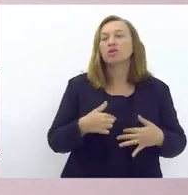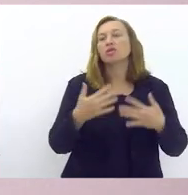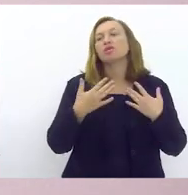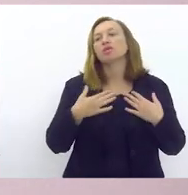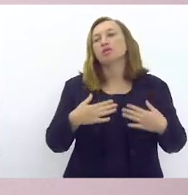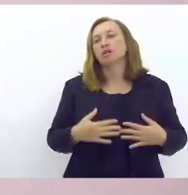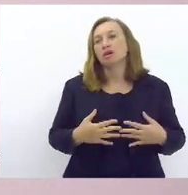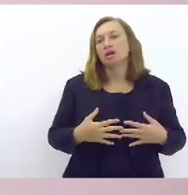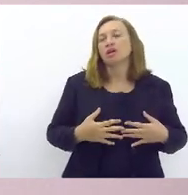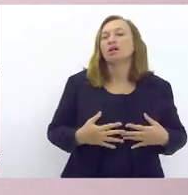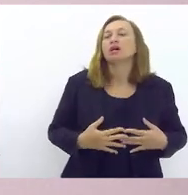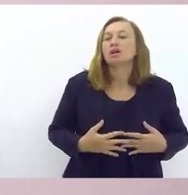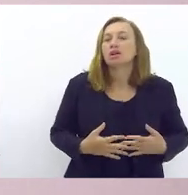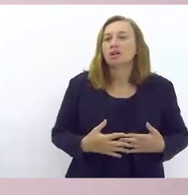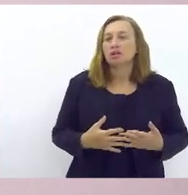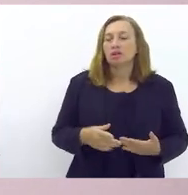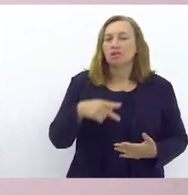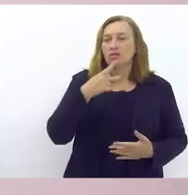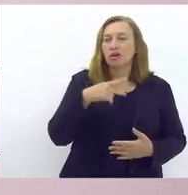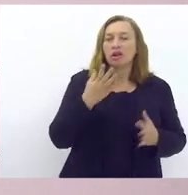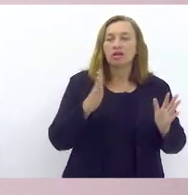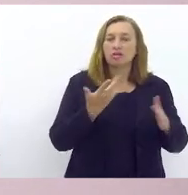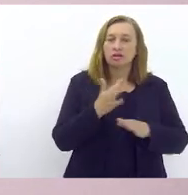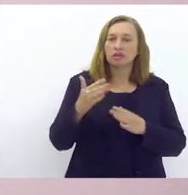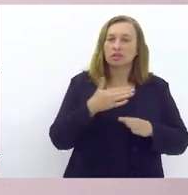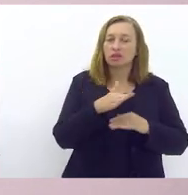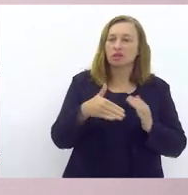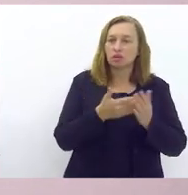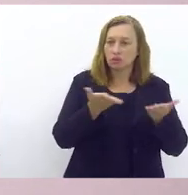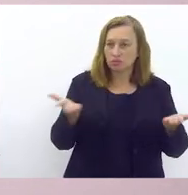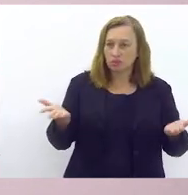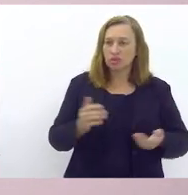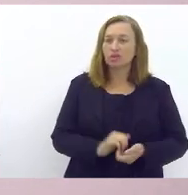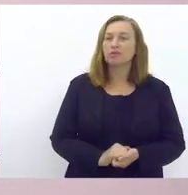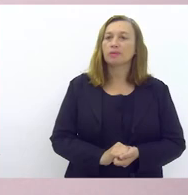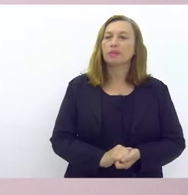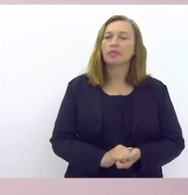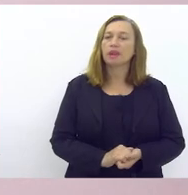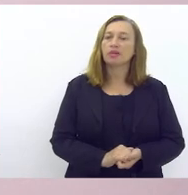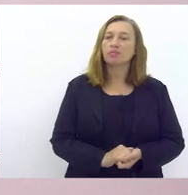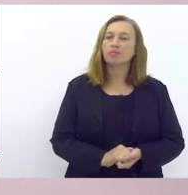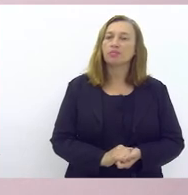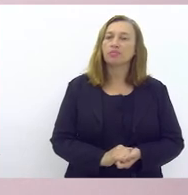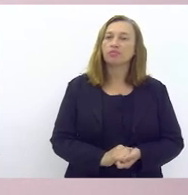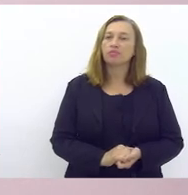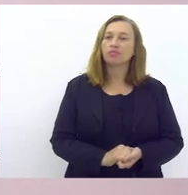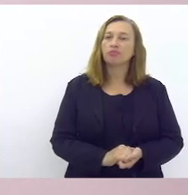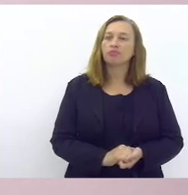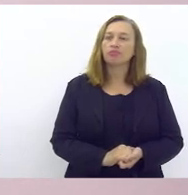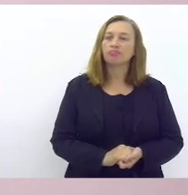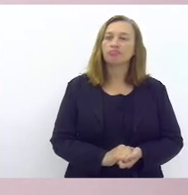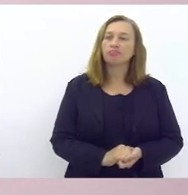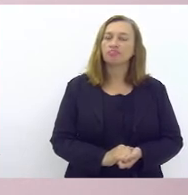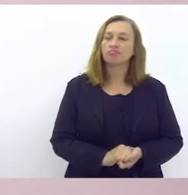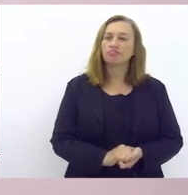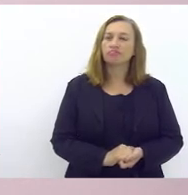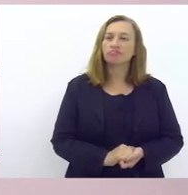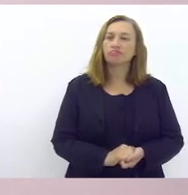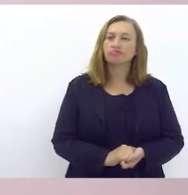de estar falando hoje, estar cumprimentando a todos e saudando a todos os companheiros. Mas aí